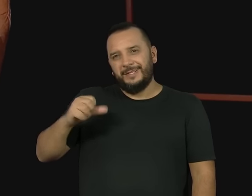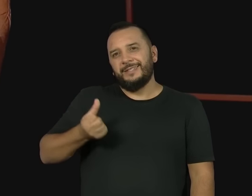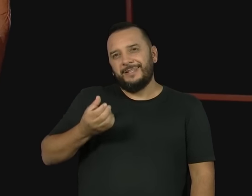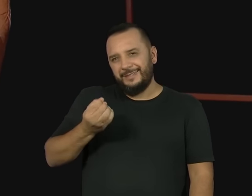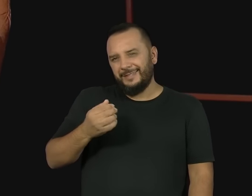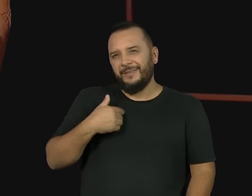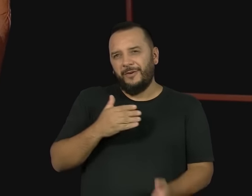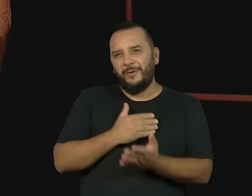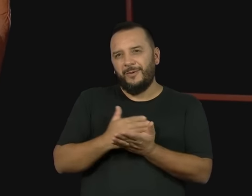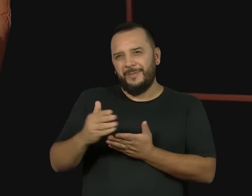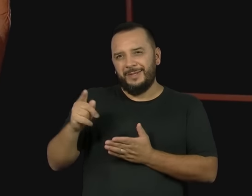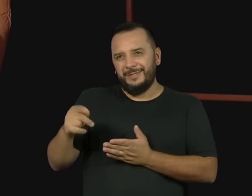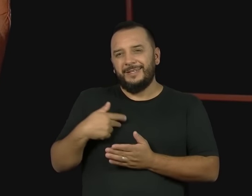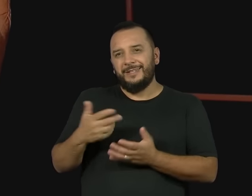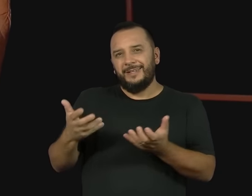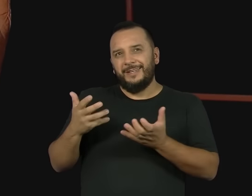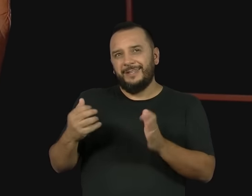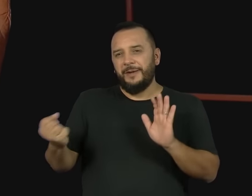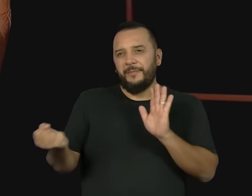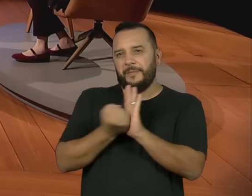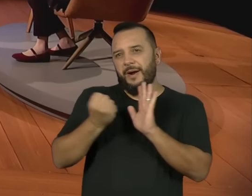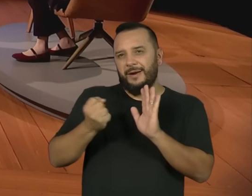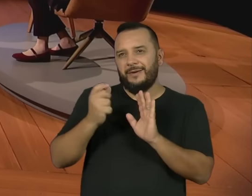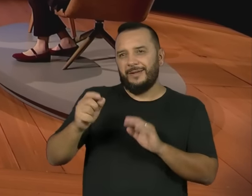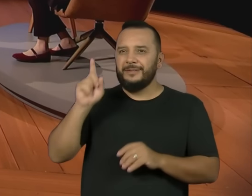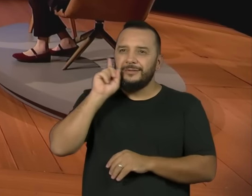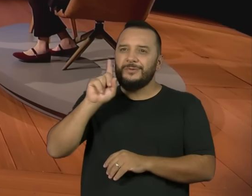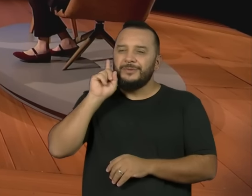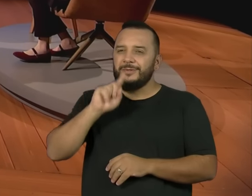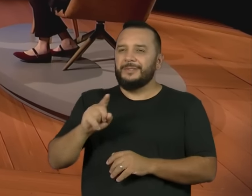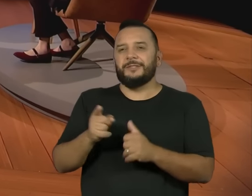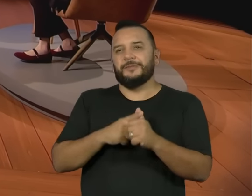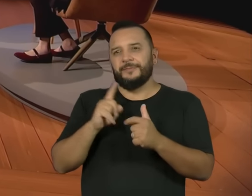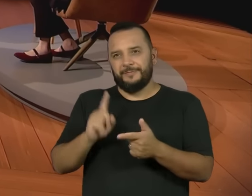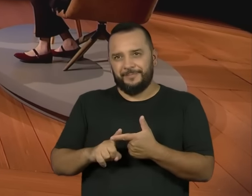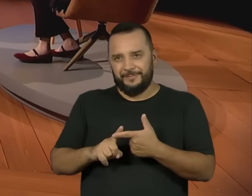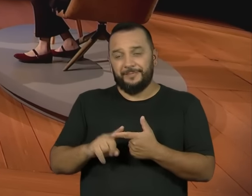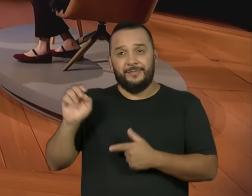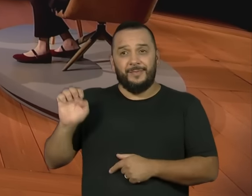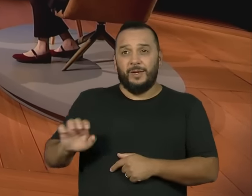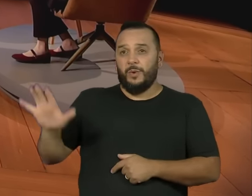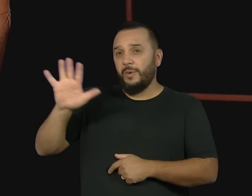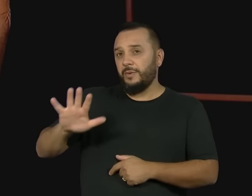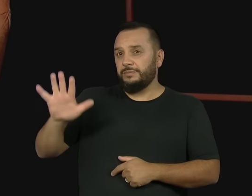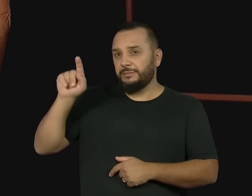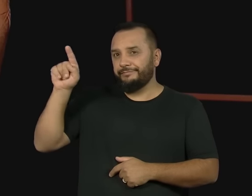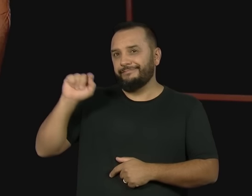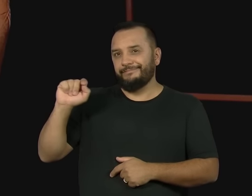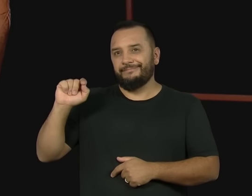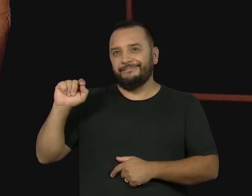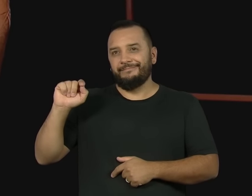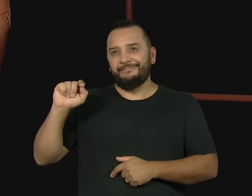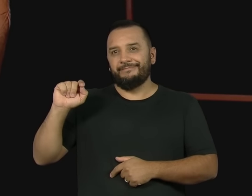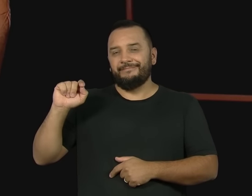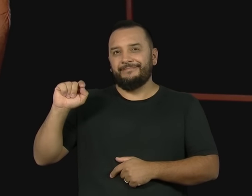obviamente, eles queriam alcançar mercados tipo os Estados Unidos, com certeza, e a Europa toda, né?